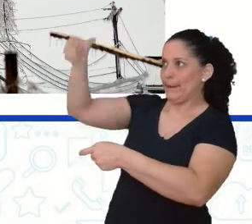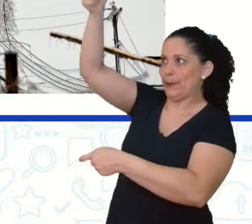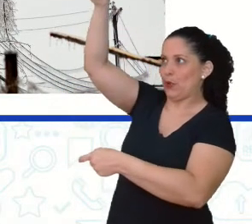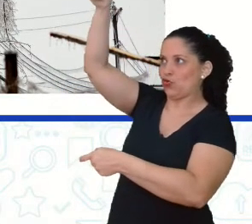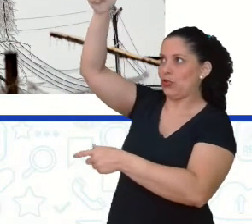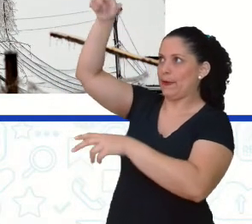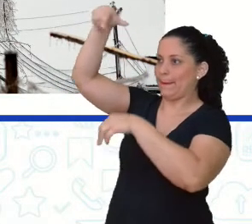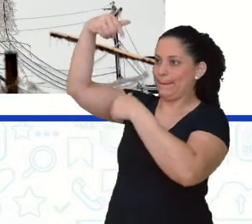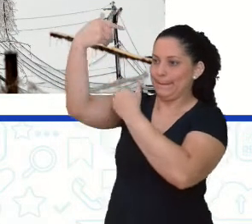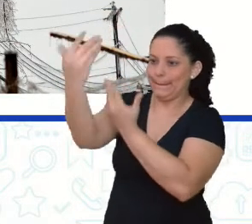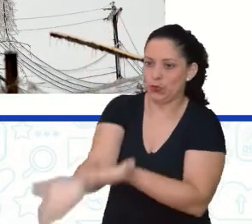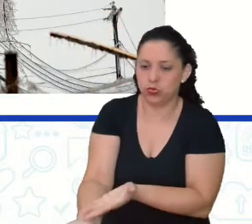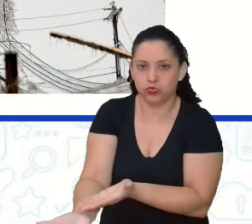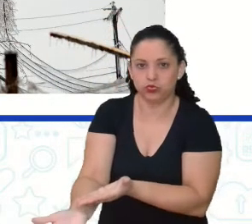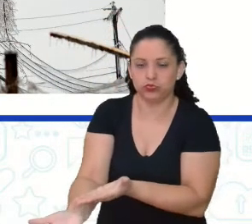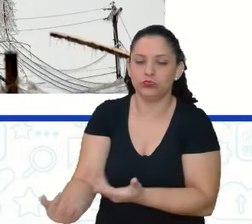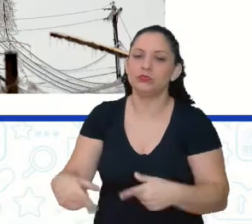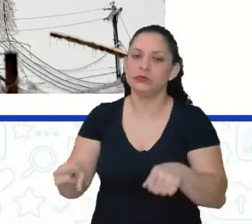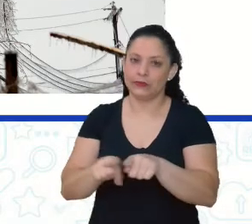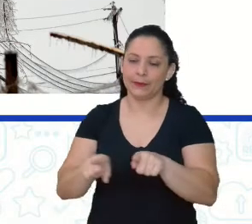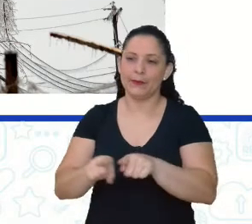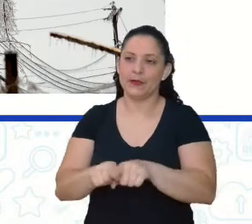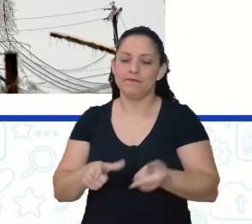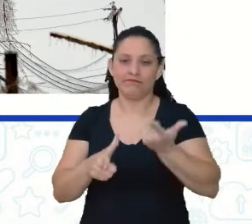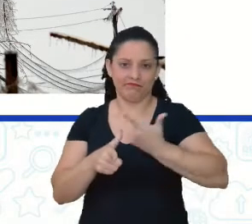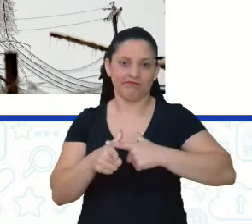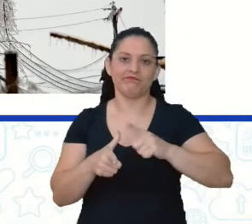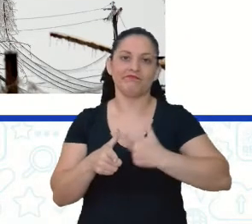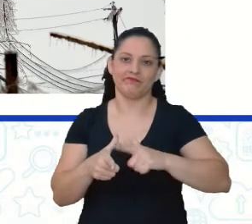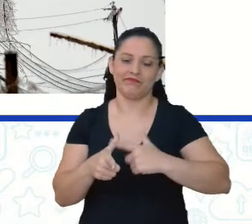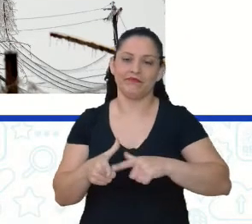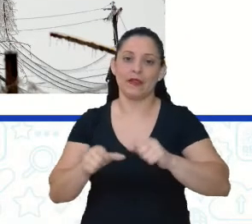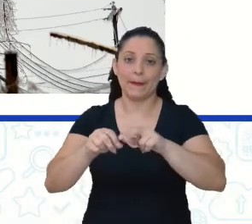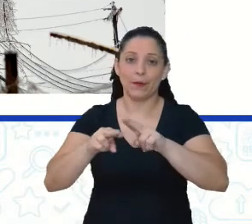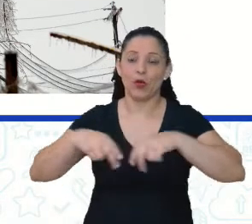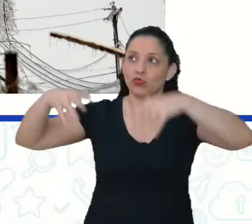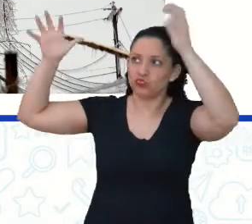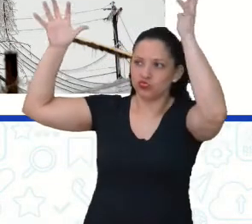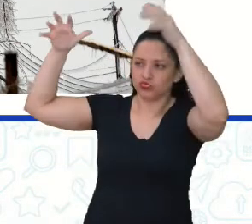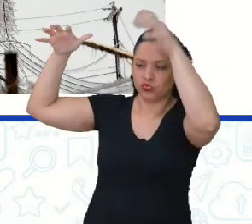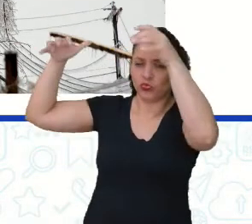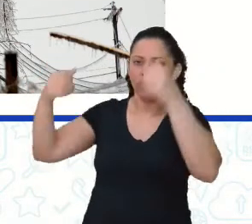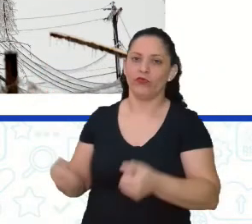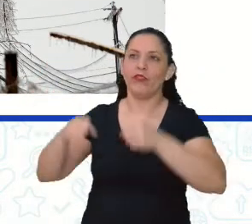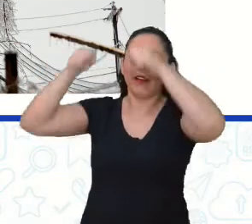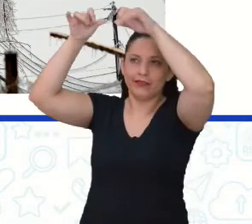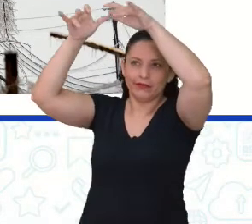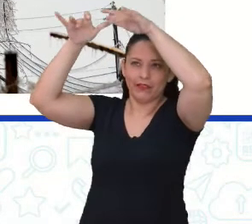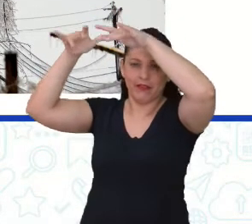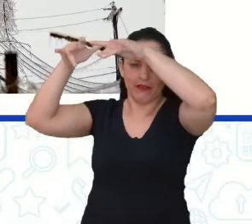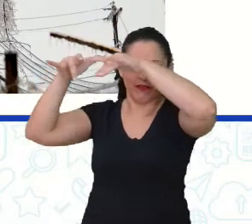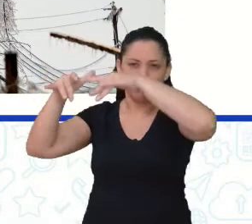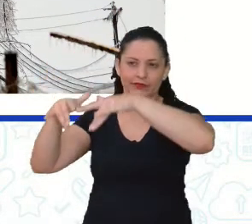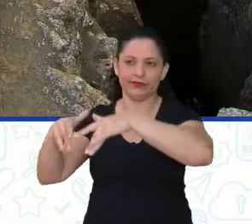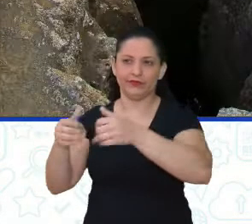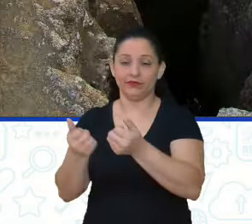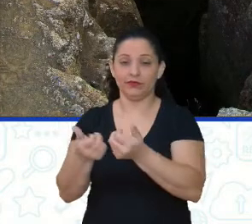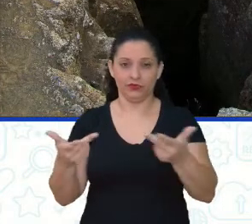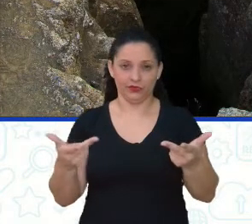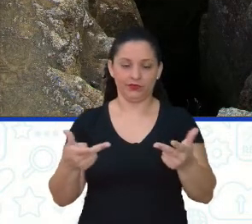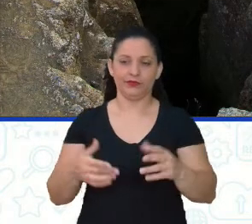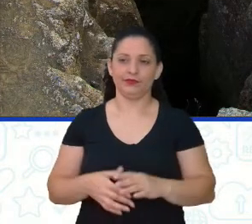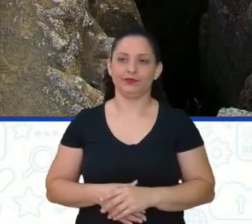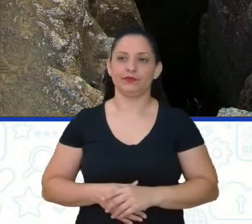tempestade, né? Eu acho que isso é uma coisa que muita gente já deve ter visto, né, nas cidades, assim. Então,